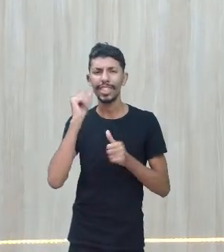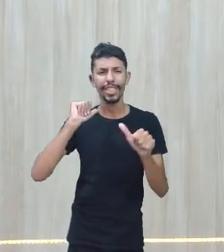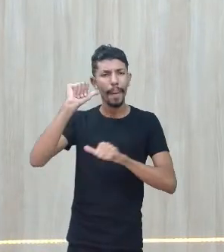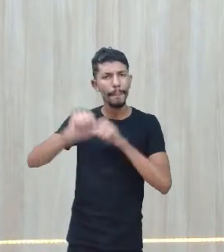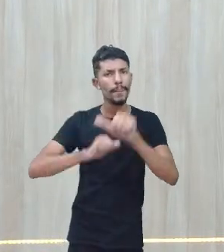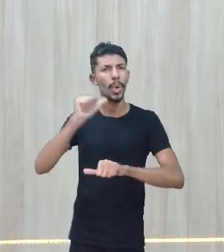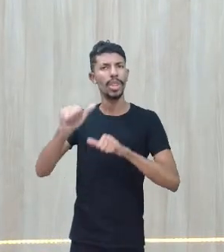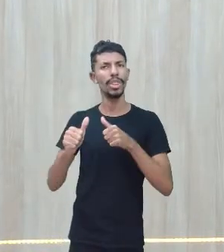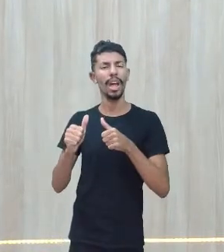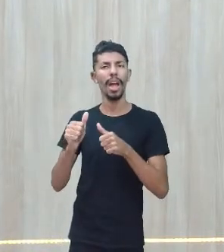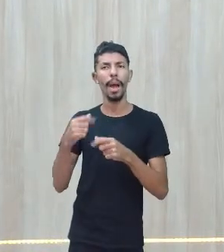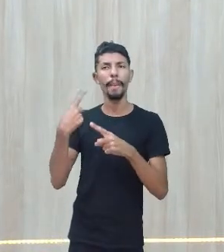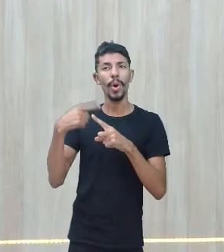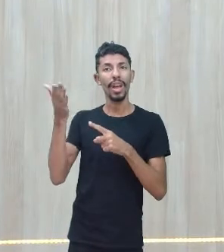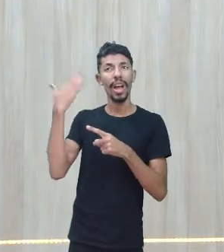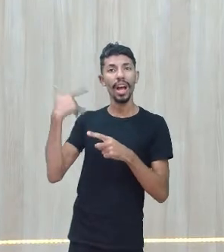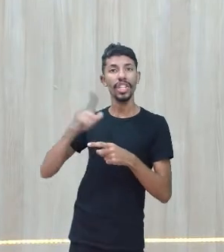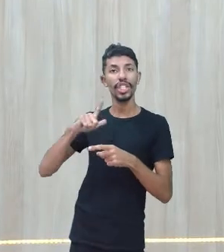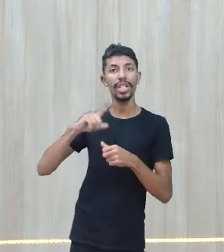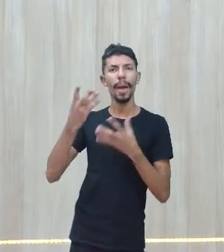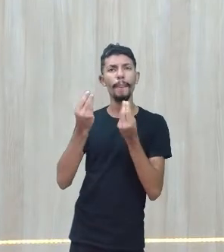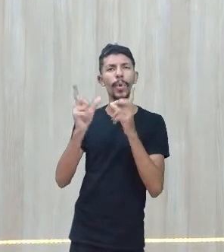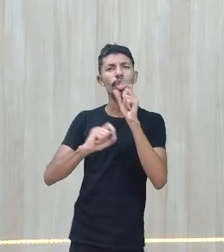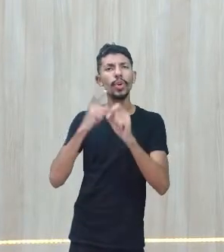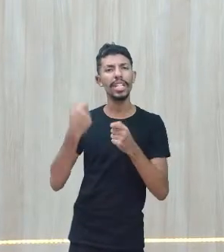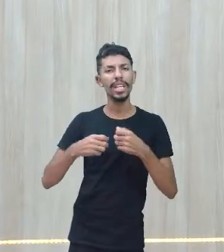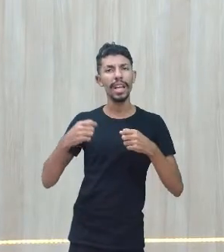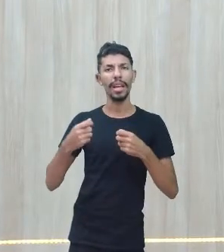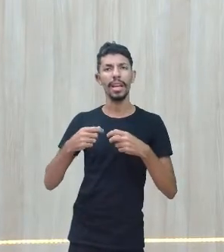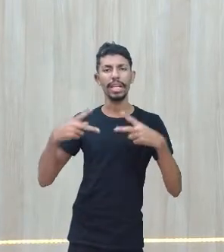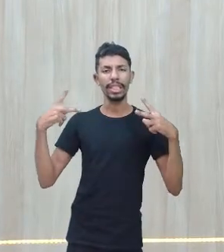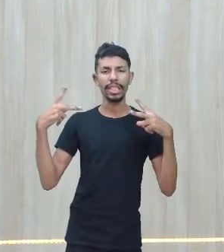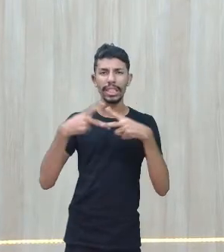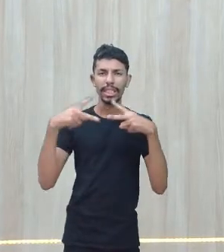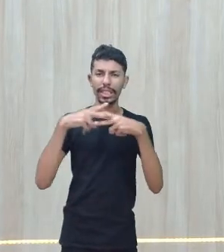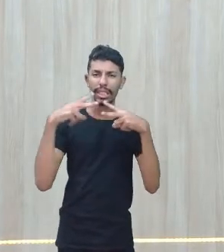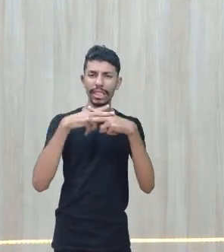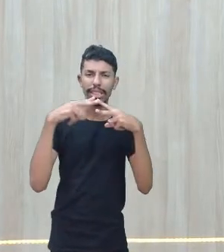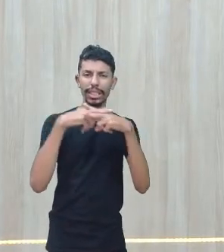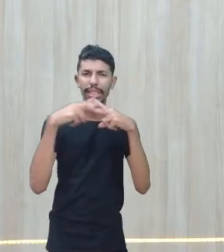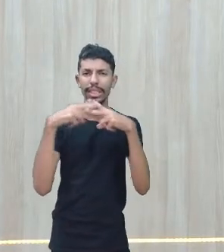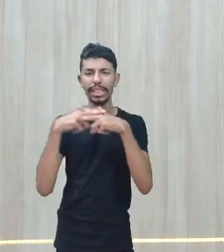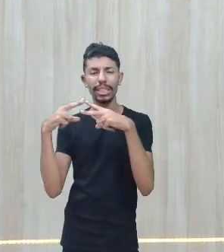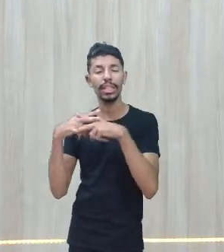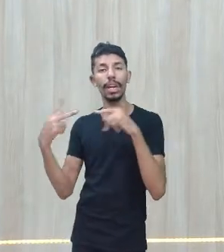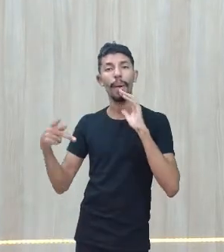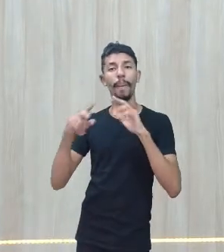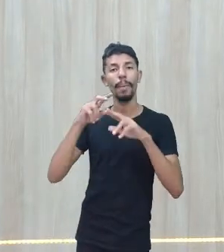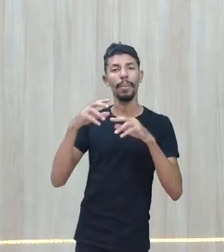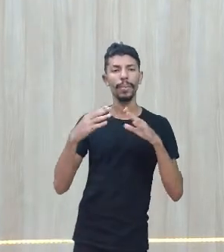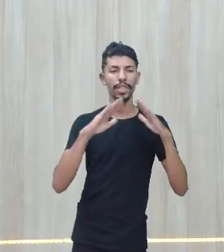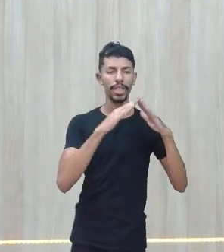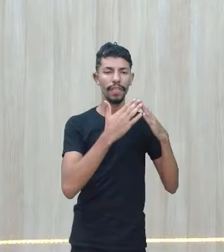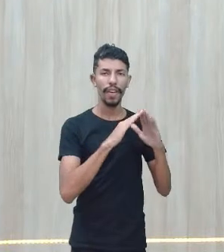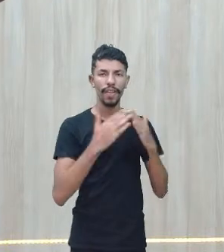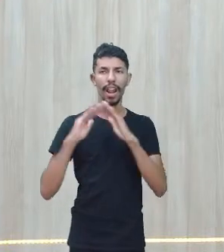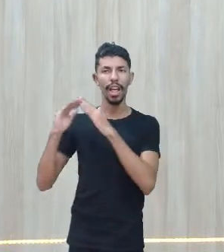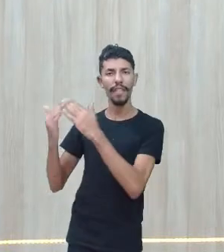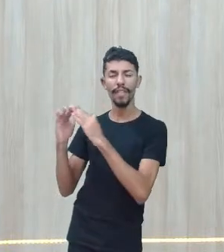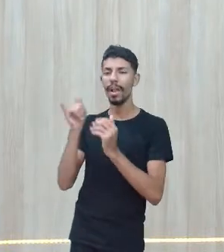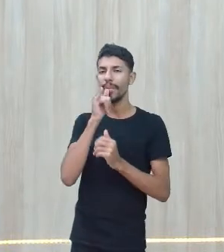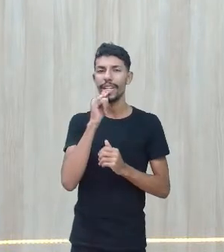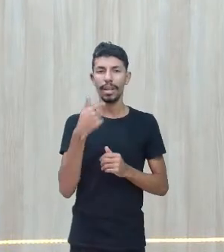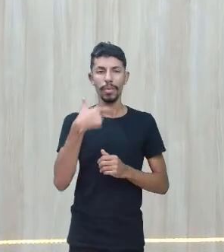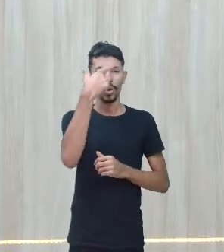muita briga entre as rés, ou seja, entre as favelas. Ou seja, se eu sou MC da ré do Detran, eu não